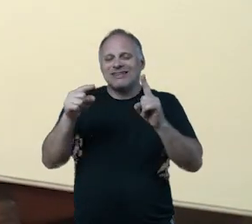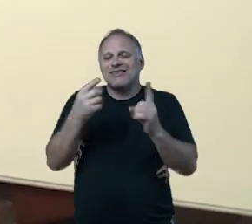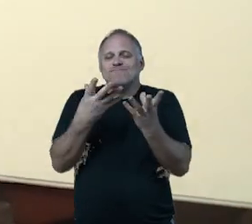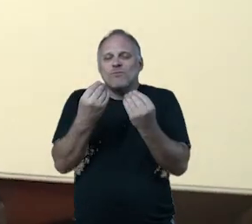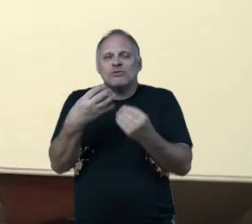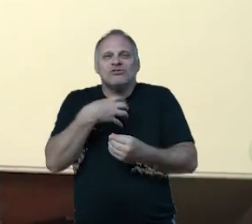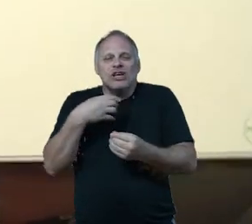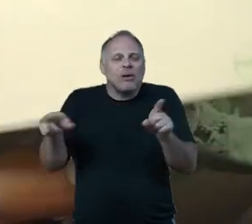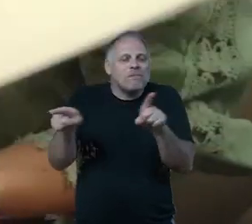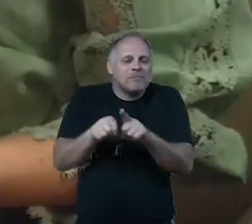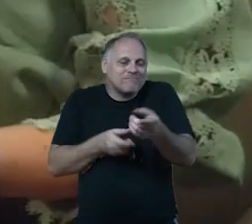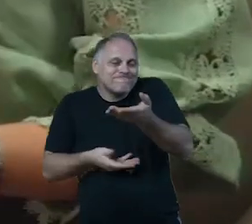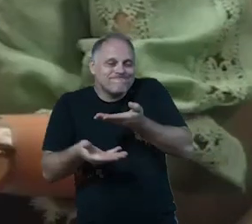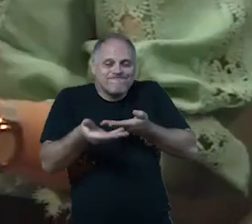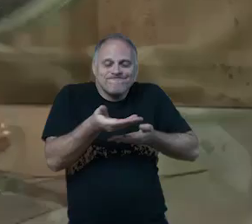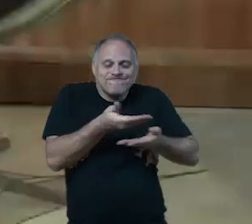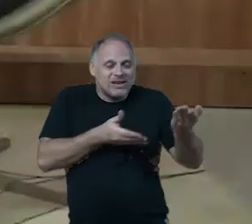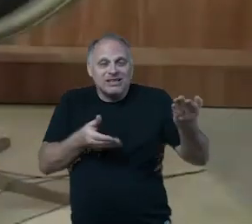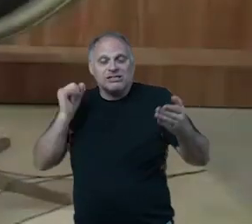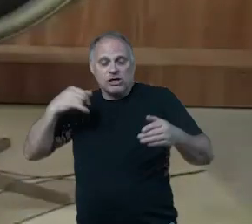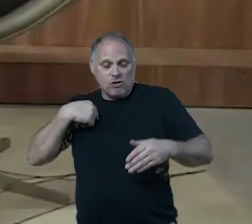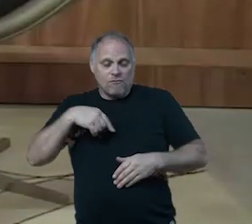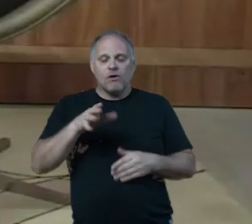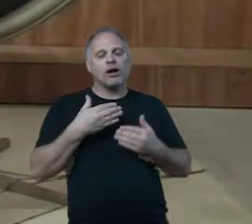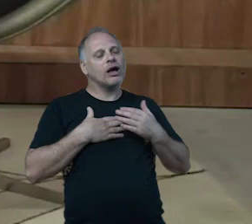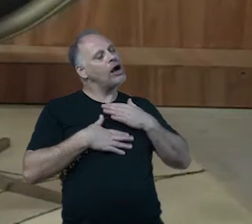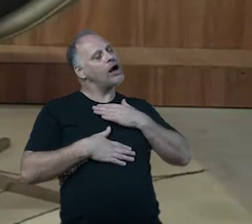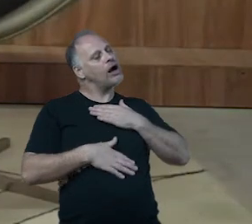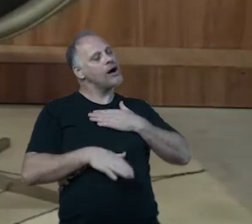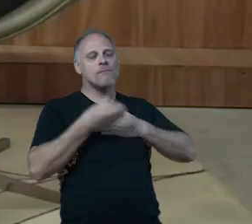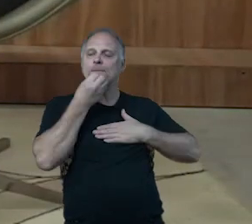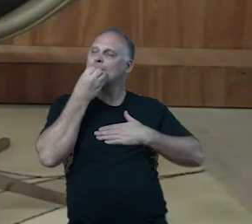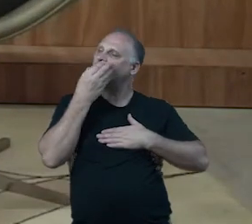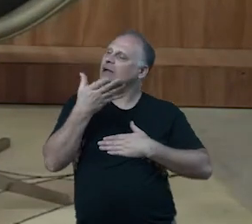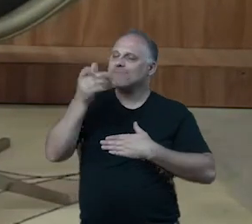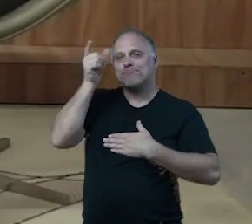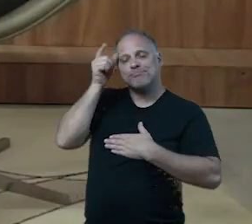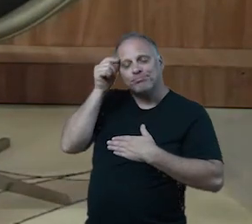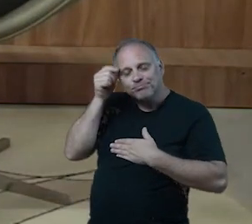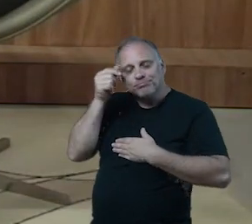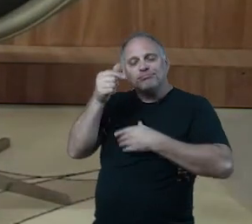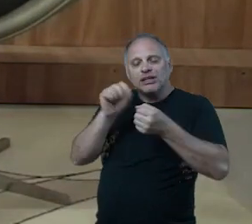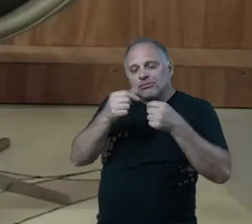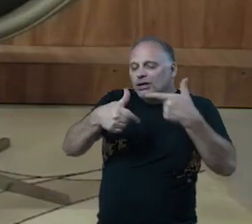a ver com a troca de energia também, o quanto que tu vai tranquilo para passar uma tranquilidade do que tu está fazendo para aquela